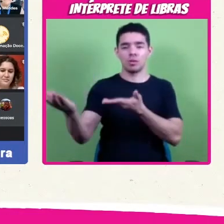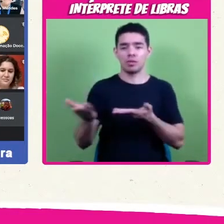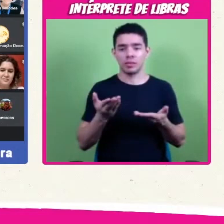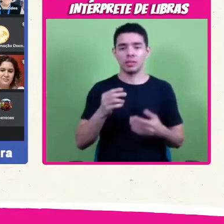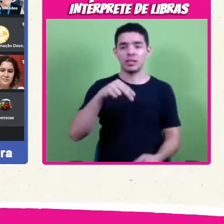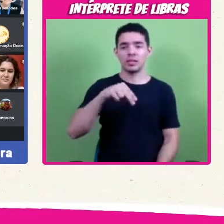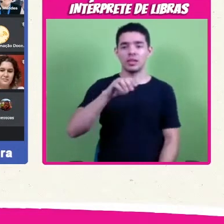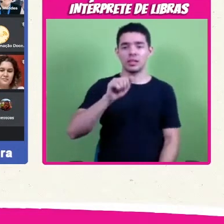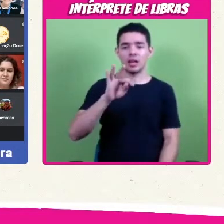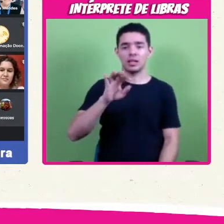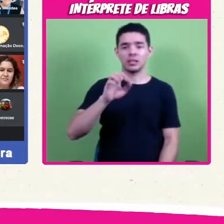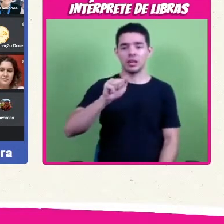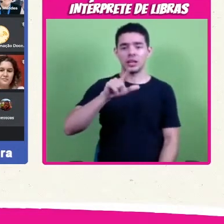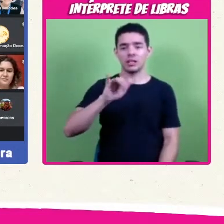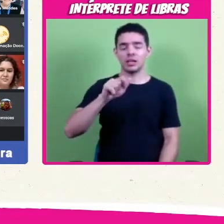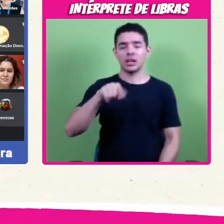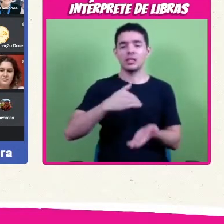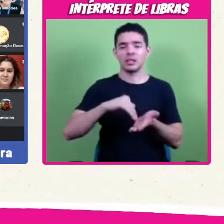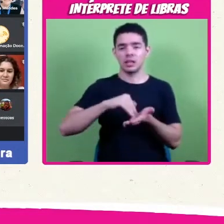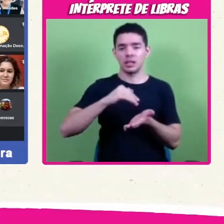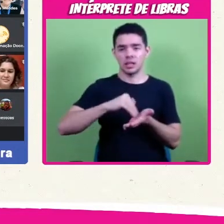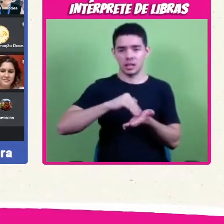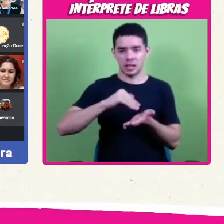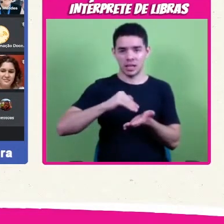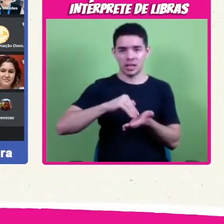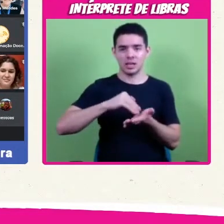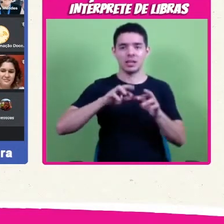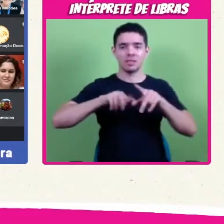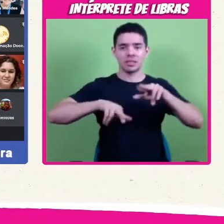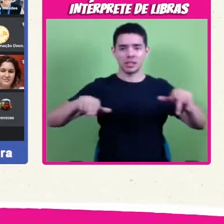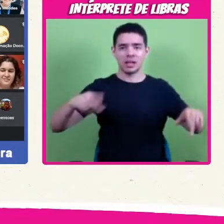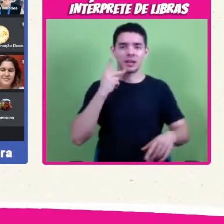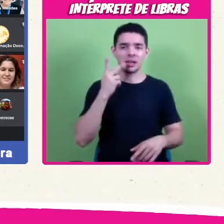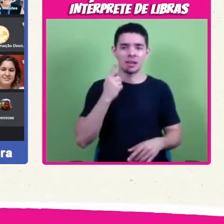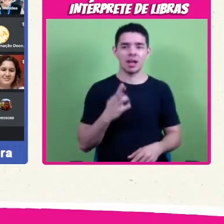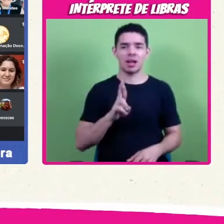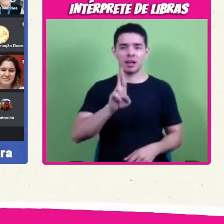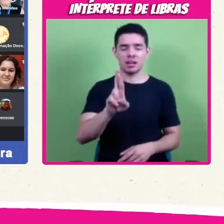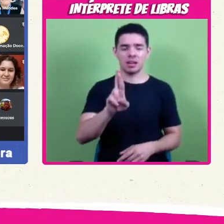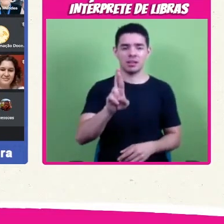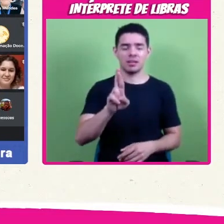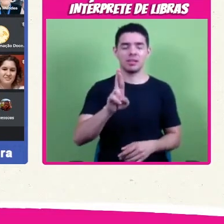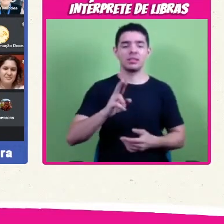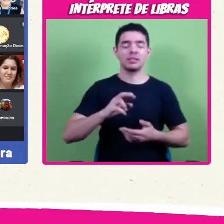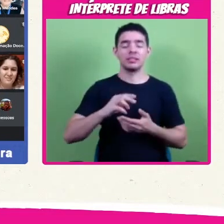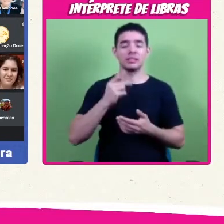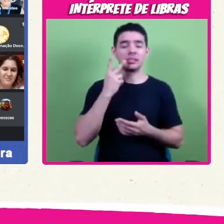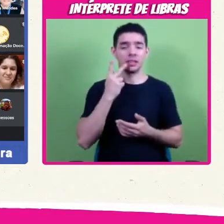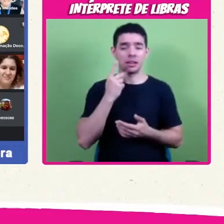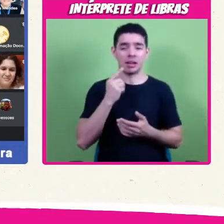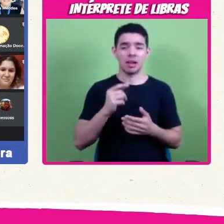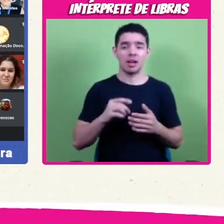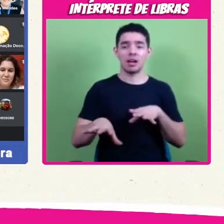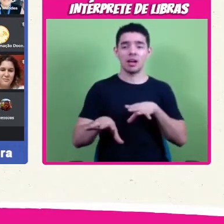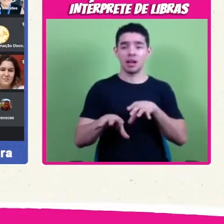do Nascimento. Ela é secretária da Diversidade do Ceará. Ela é representante da Secretaria de Diversidade do Ceará, graduada em